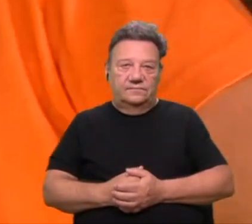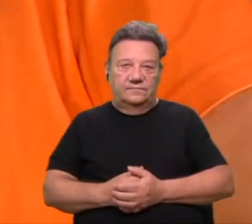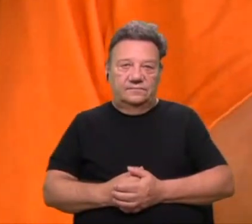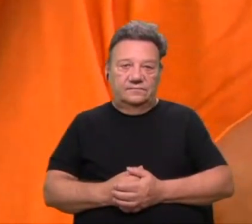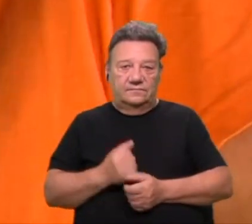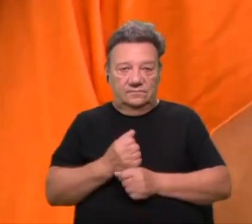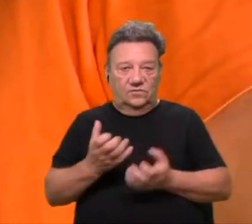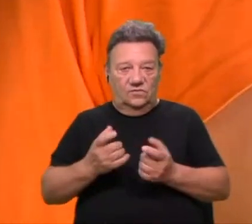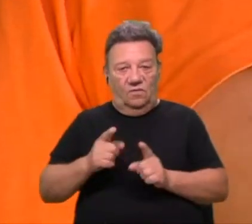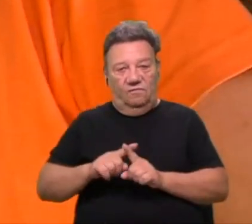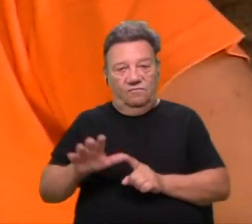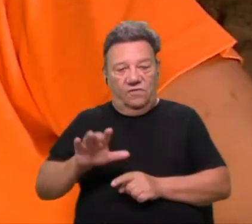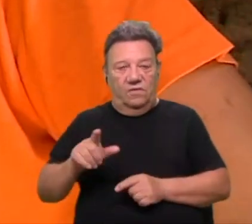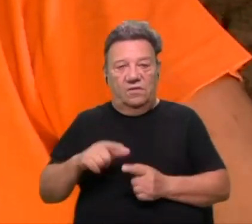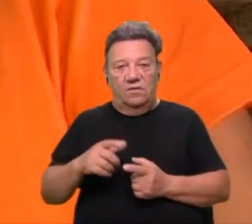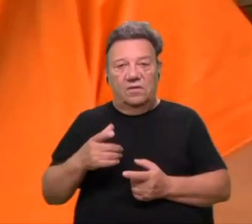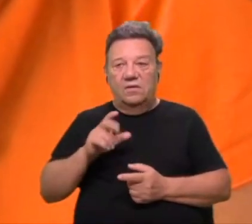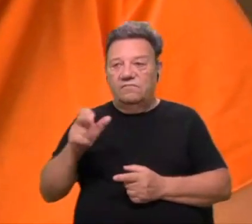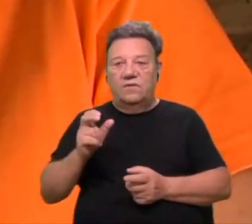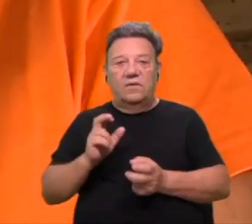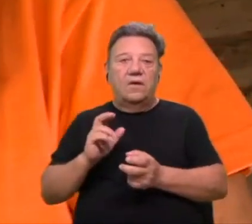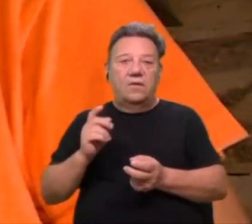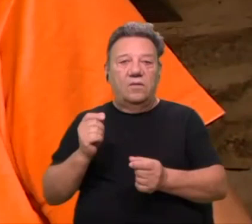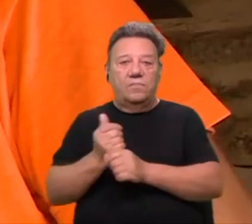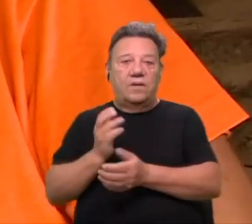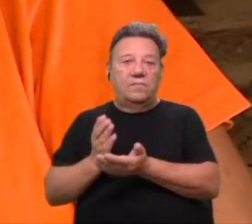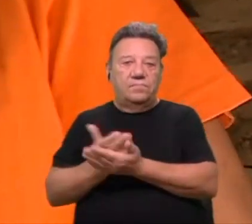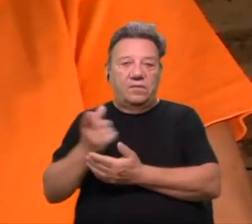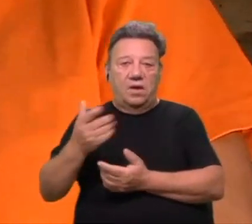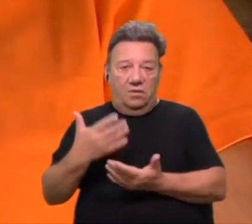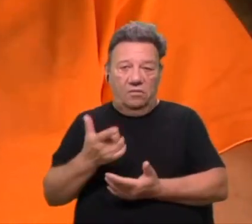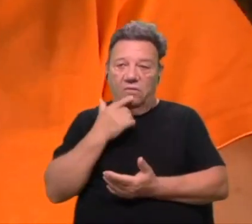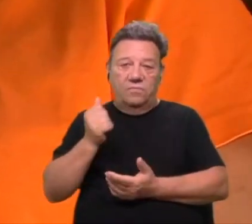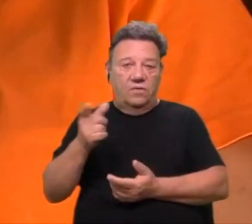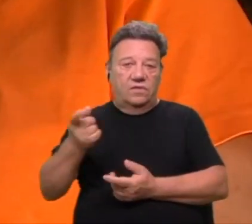de outra forma uma padaria mas agora